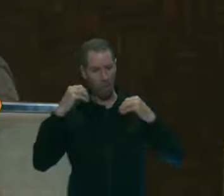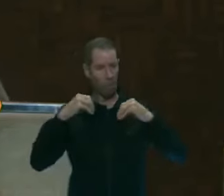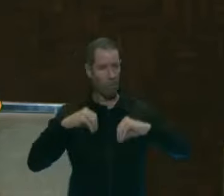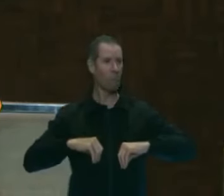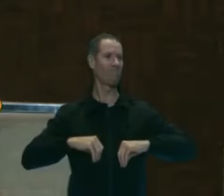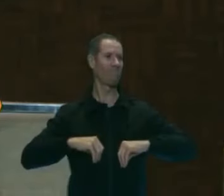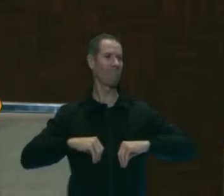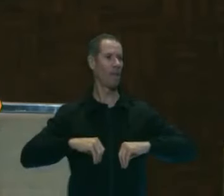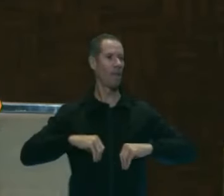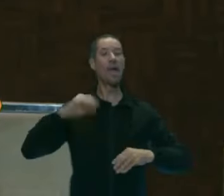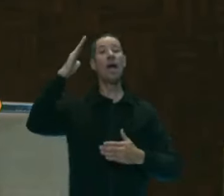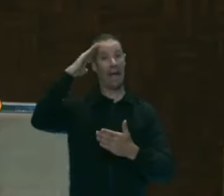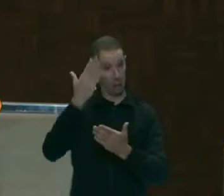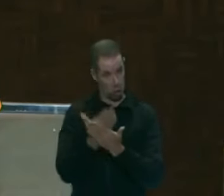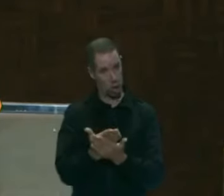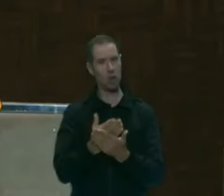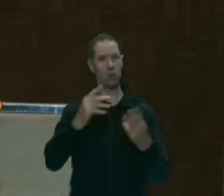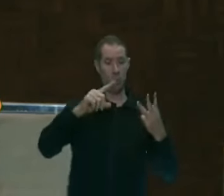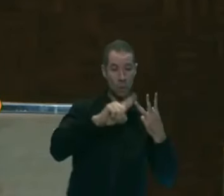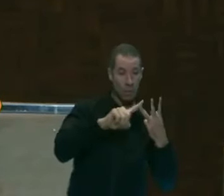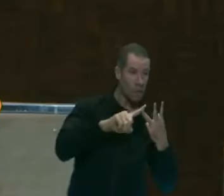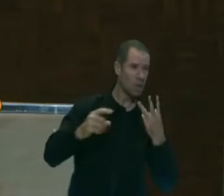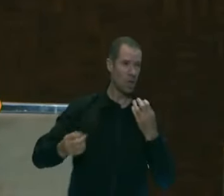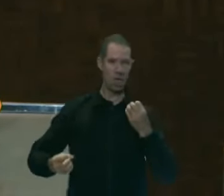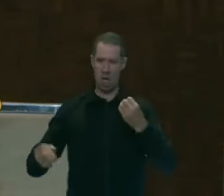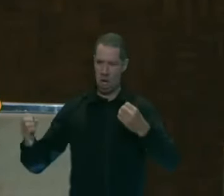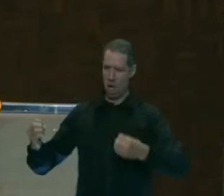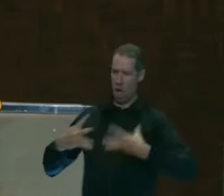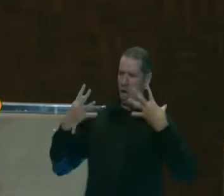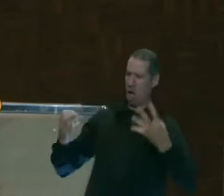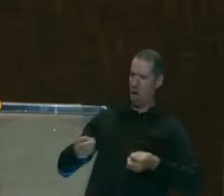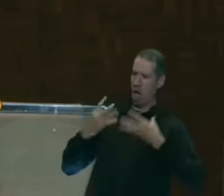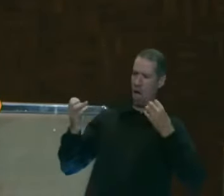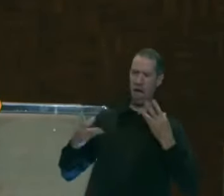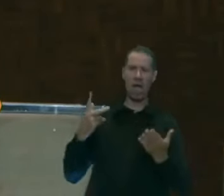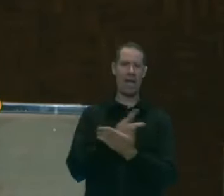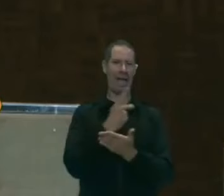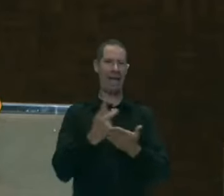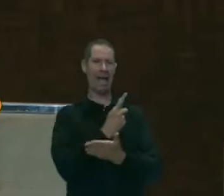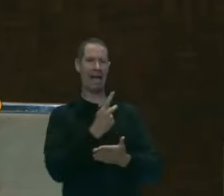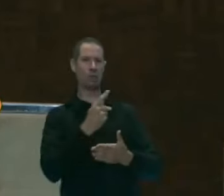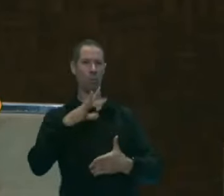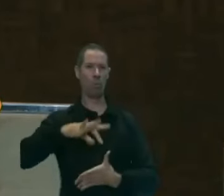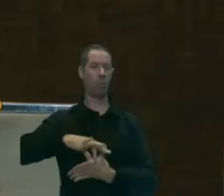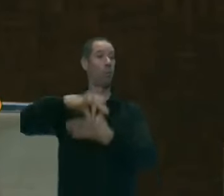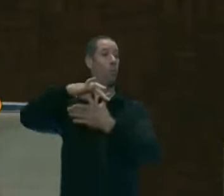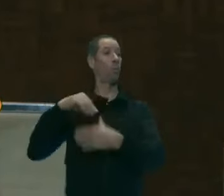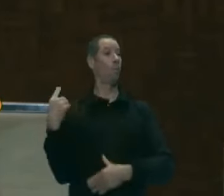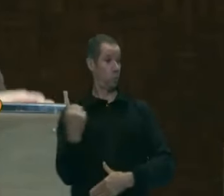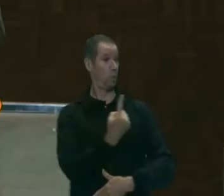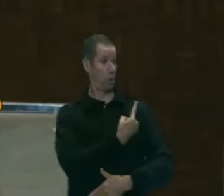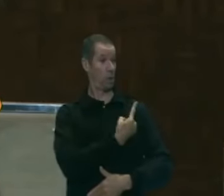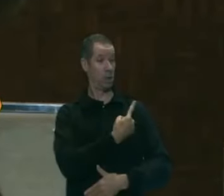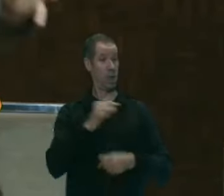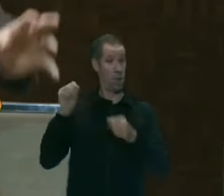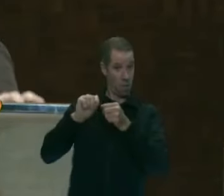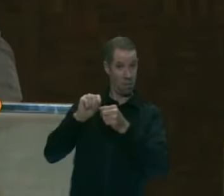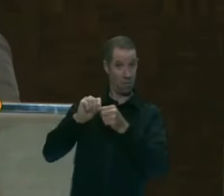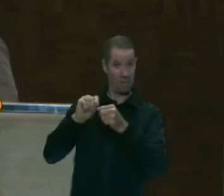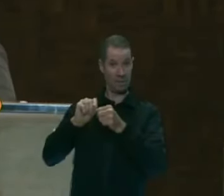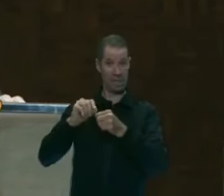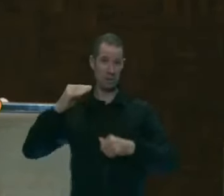Também acredito que algumas influências erradas sobre as nossas lideranças fizeram o culto